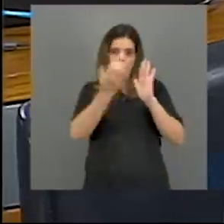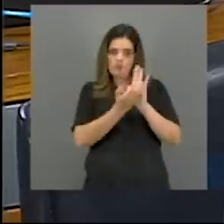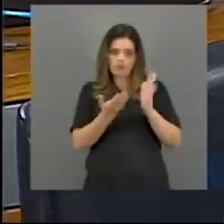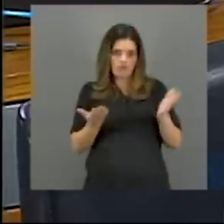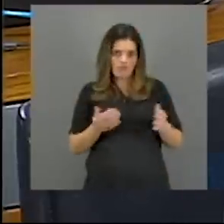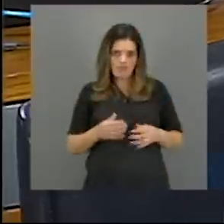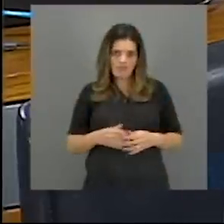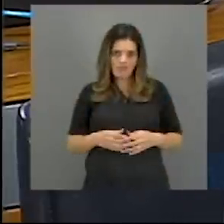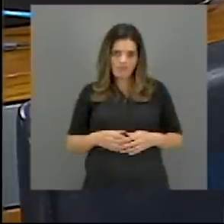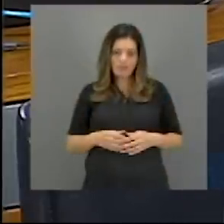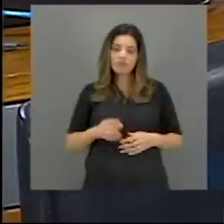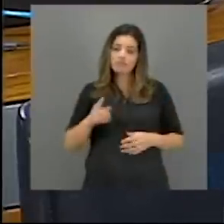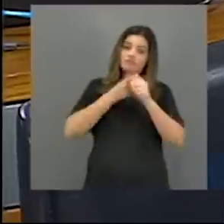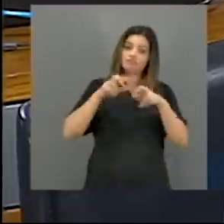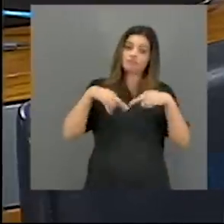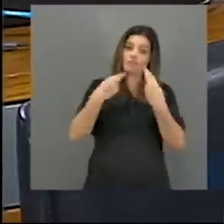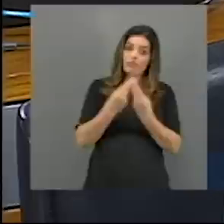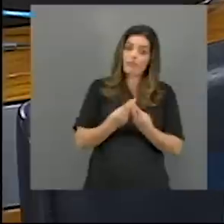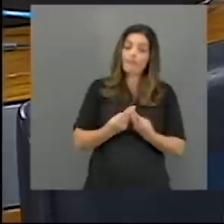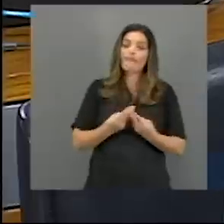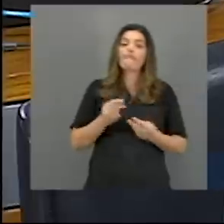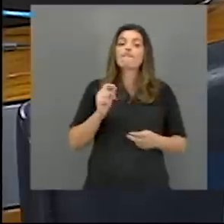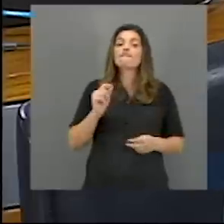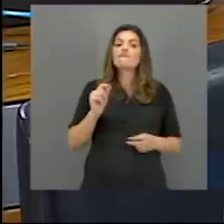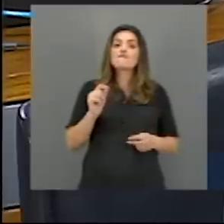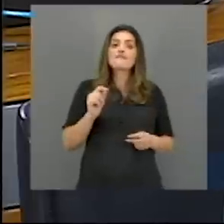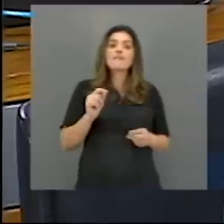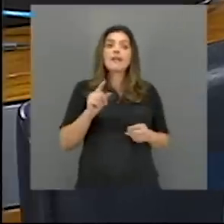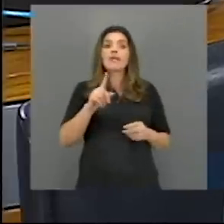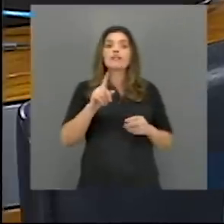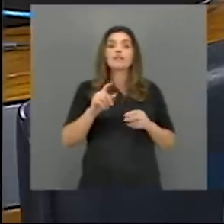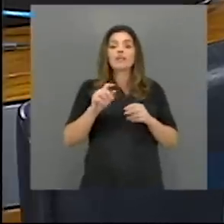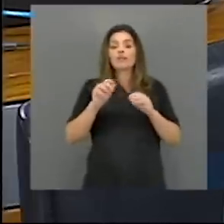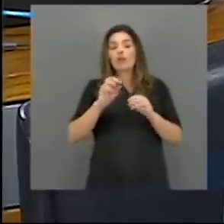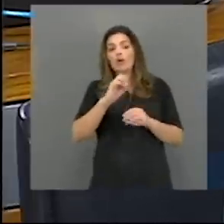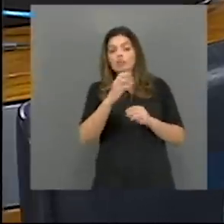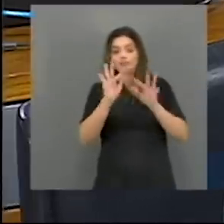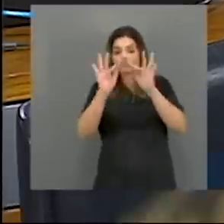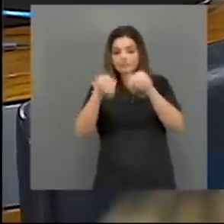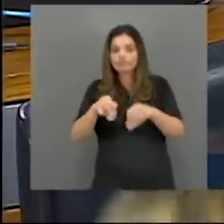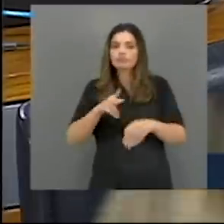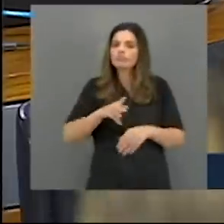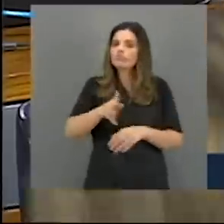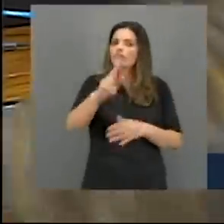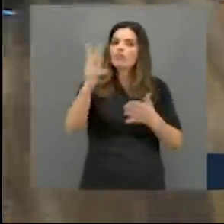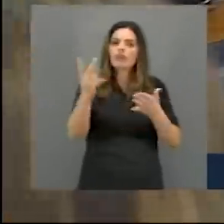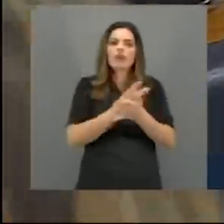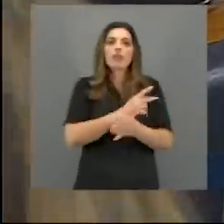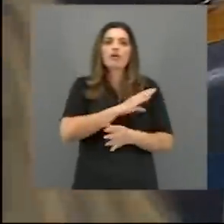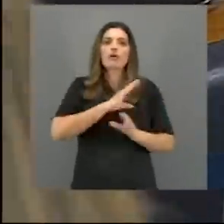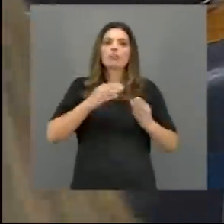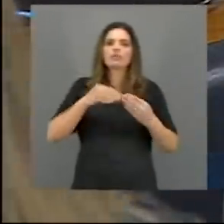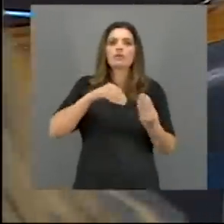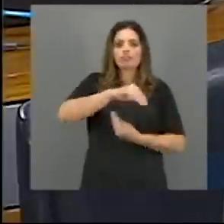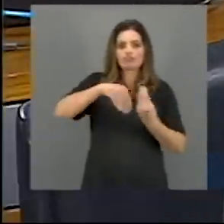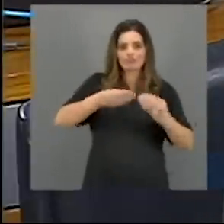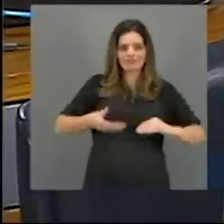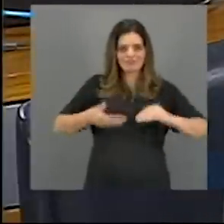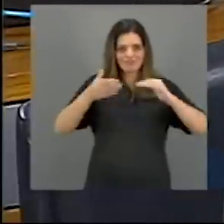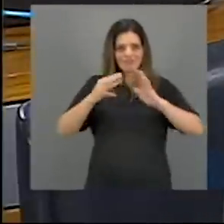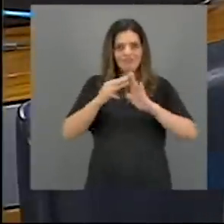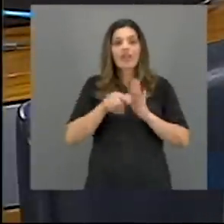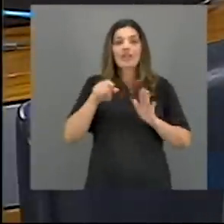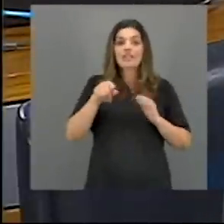mencionar que a prática de suspender reuniões, de suspender a reunião ao invés de encerrá-las, é prática recorrente no âmbito das reuniões de comissões mistas de medidas provisórias.